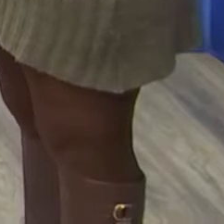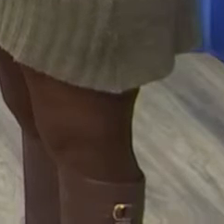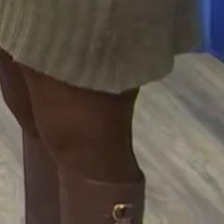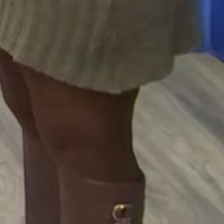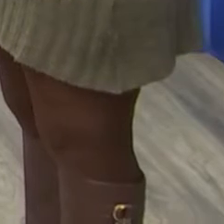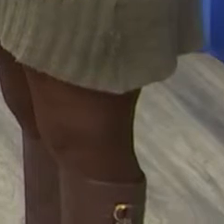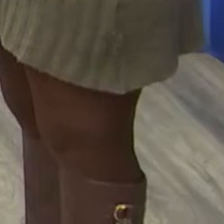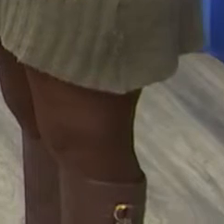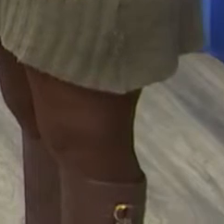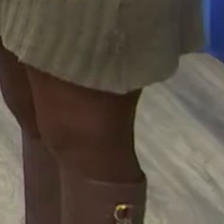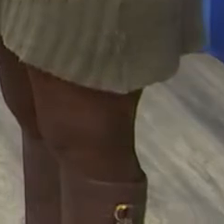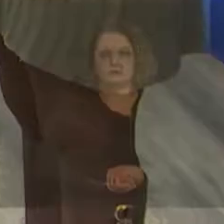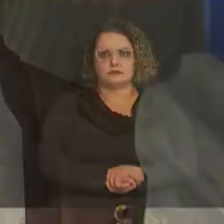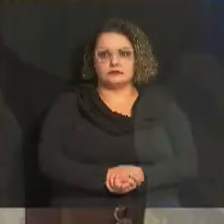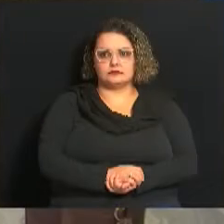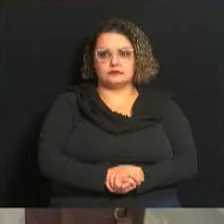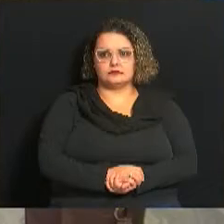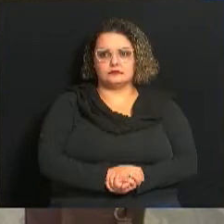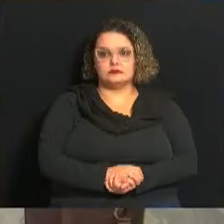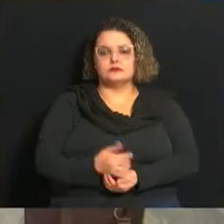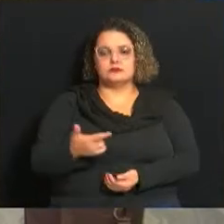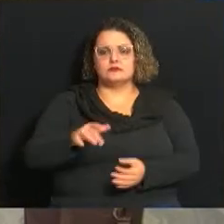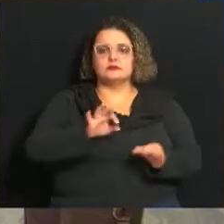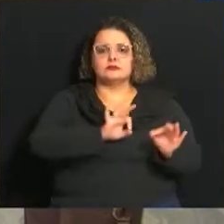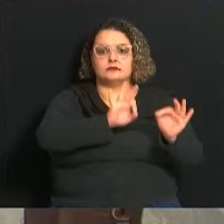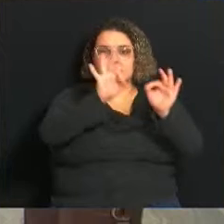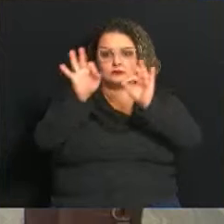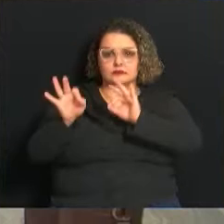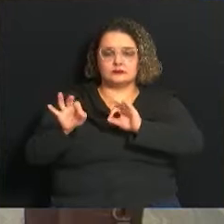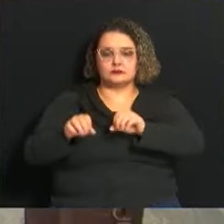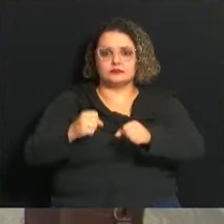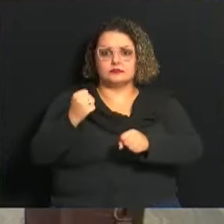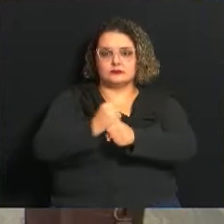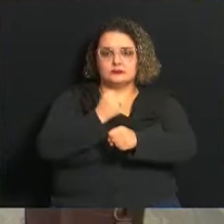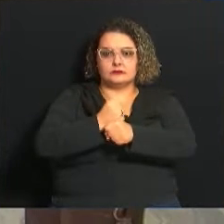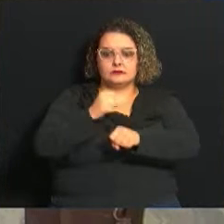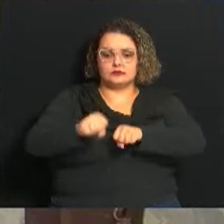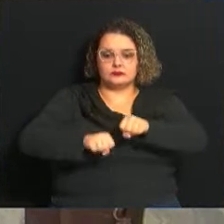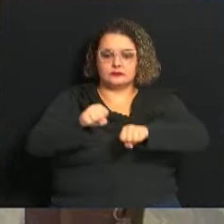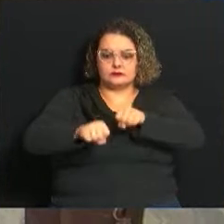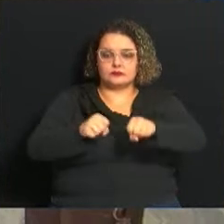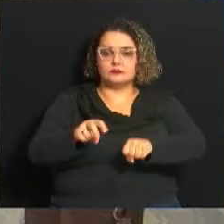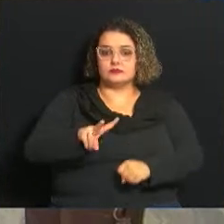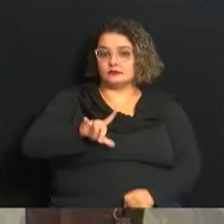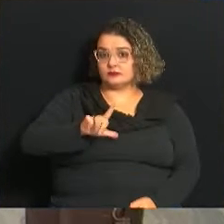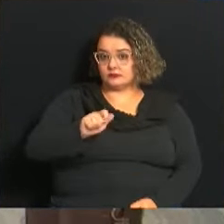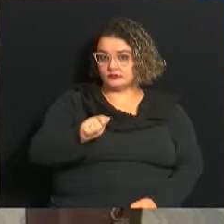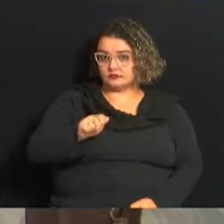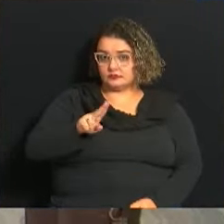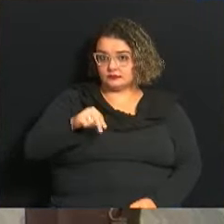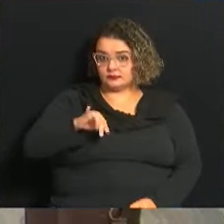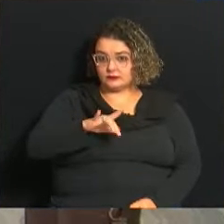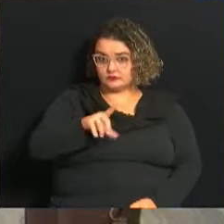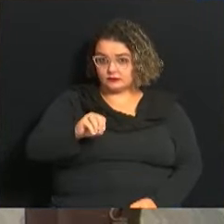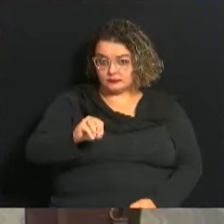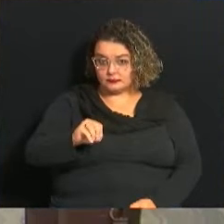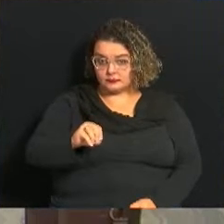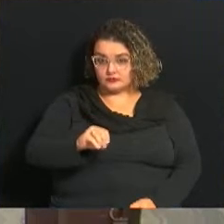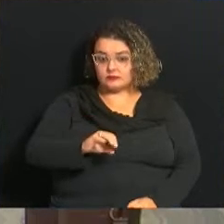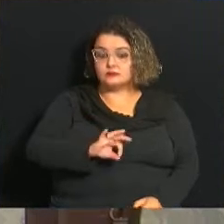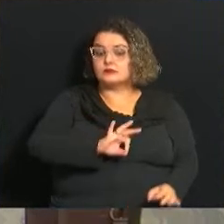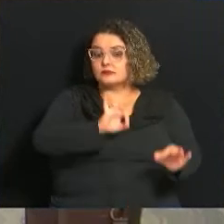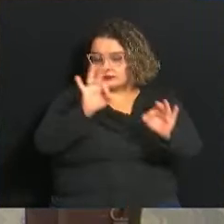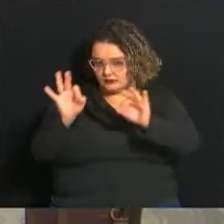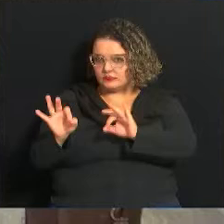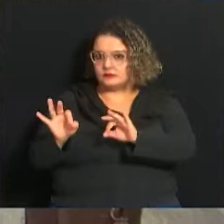E a gente segue acompanhando aí as obras, né, da ciclovia no bairro Vila União. Mirna Abreu, vamos repercutir porque ontem